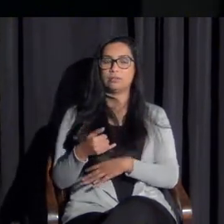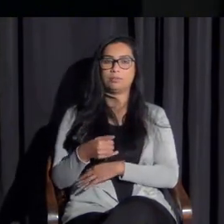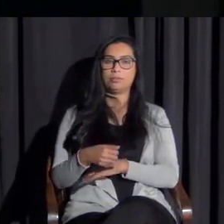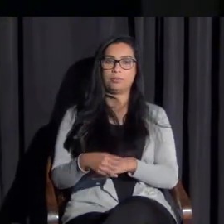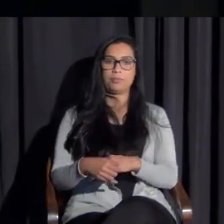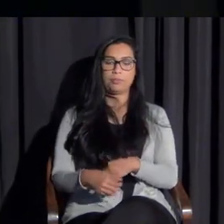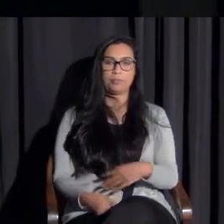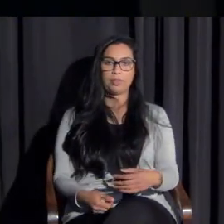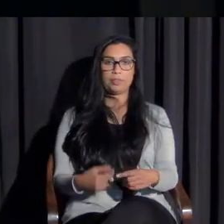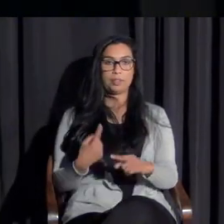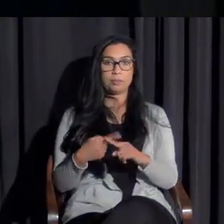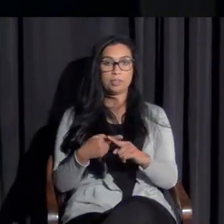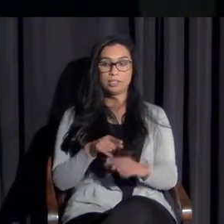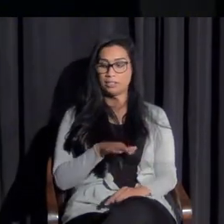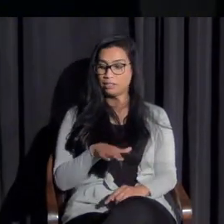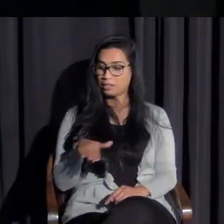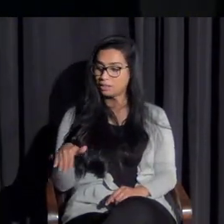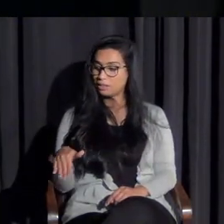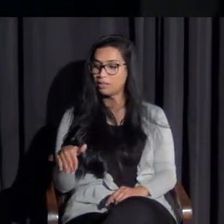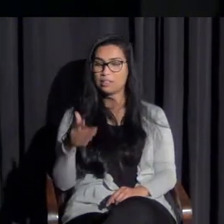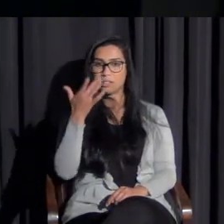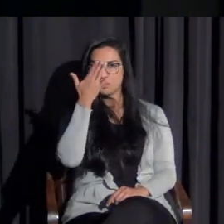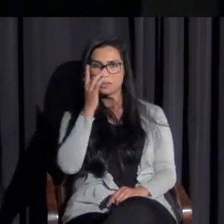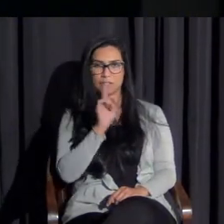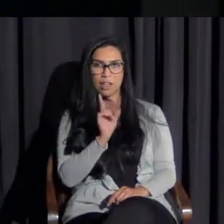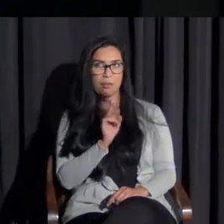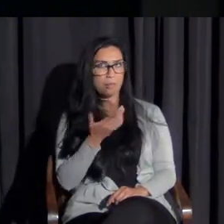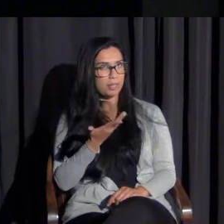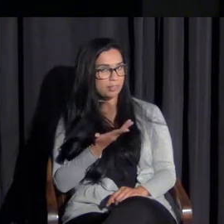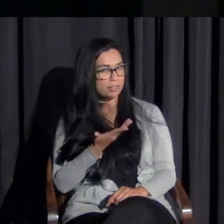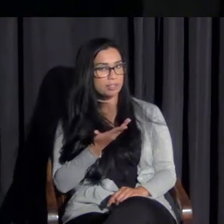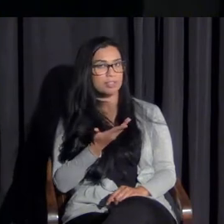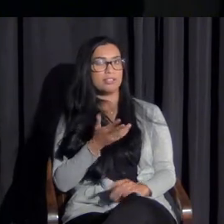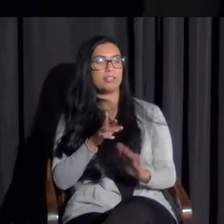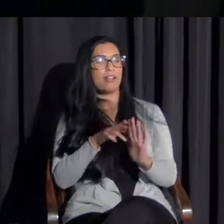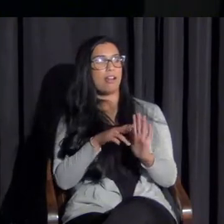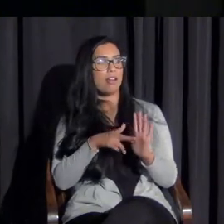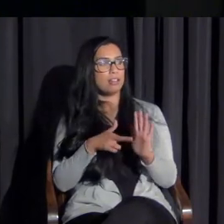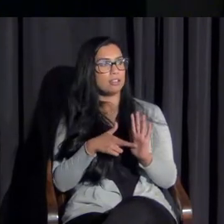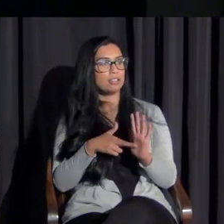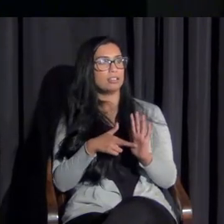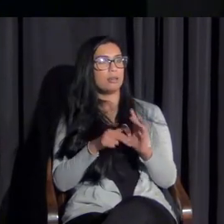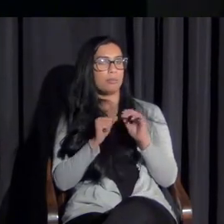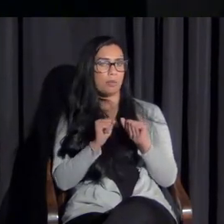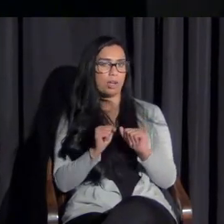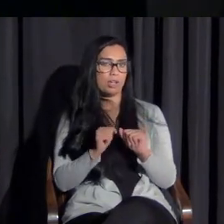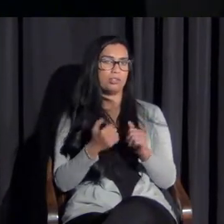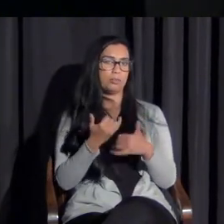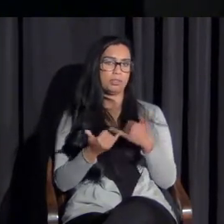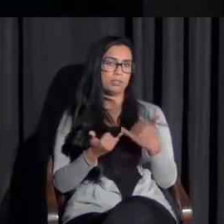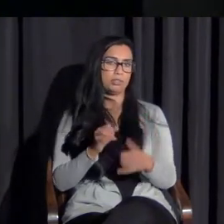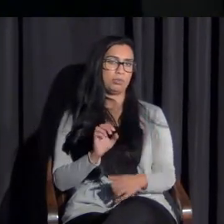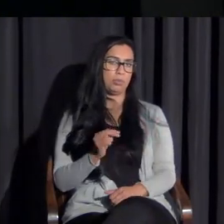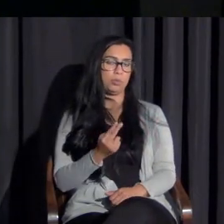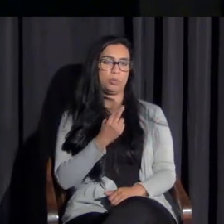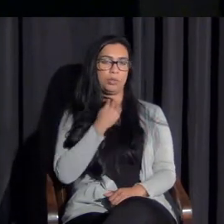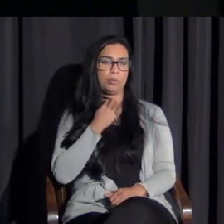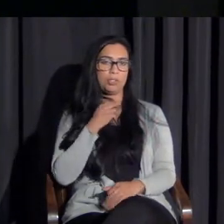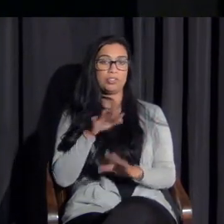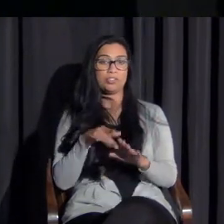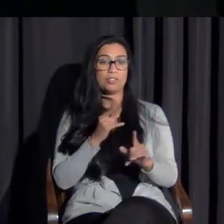elas não participaram disso, elas não foram consultadas se pode ou não pode levar os brinquedos. Então, elas continuam levando os brinquedos, elas